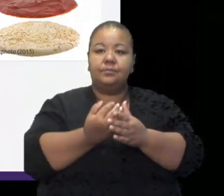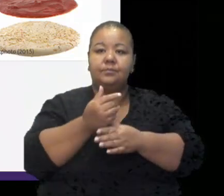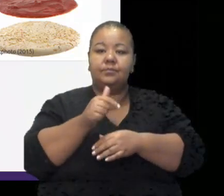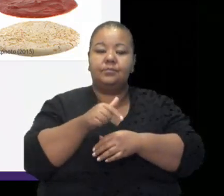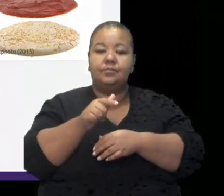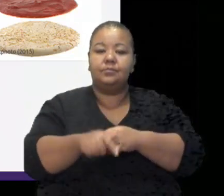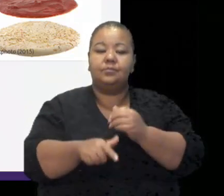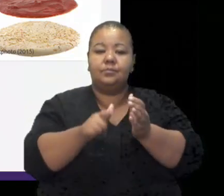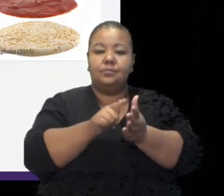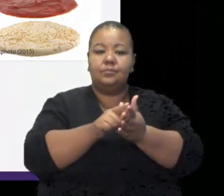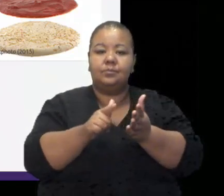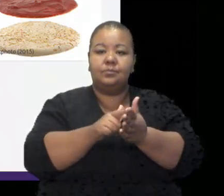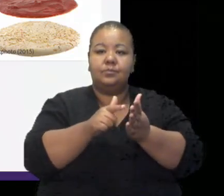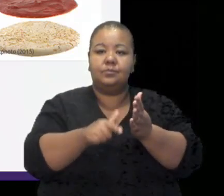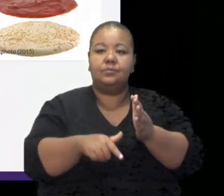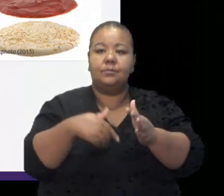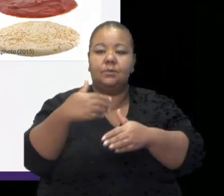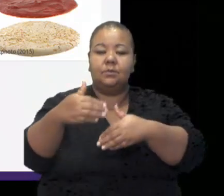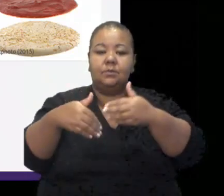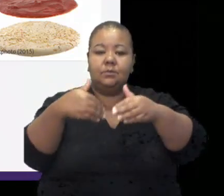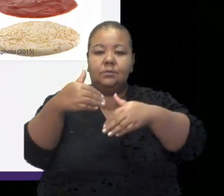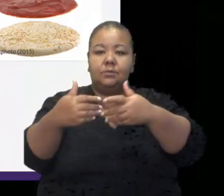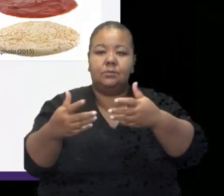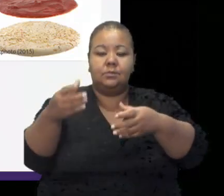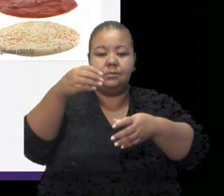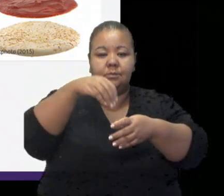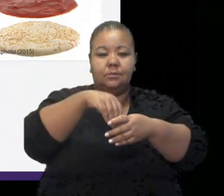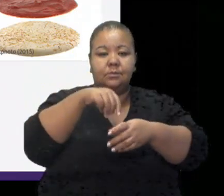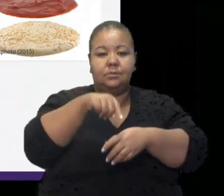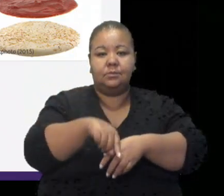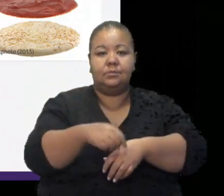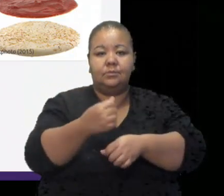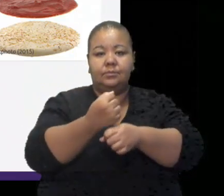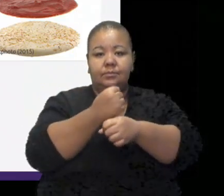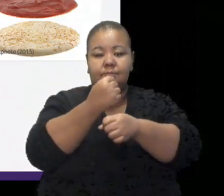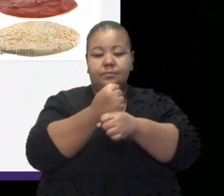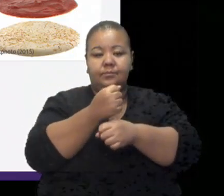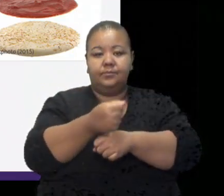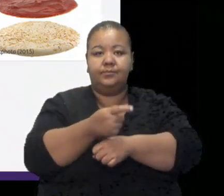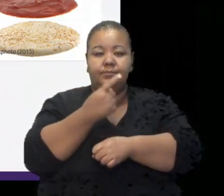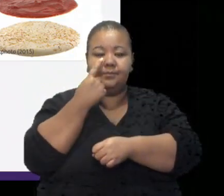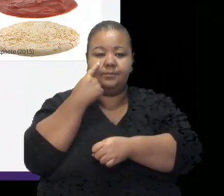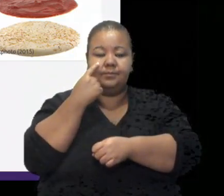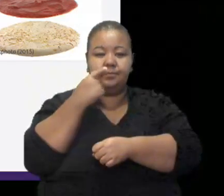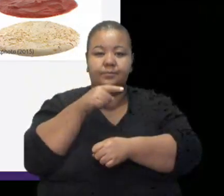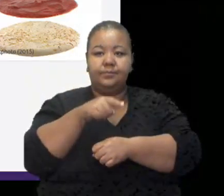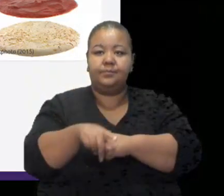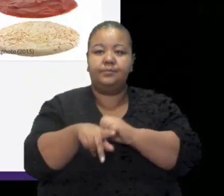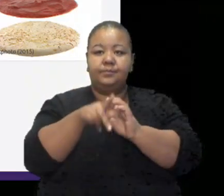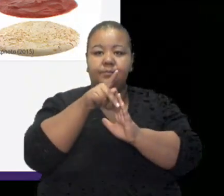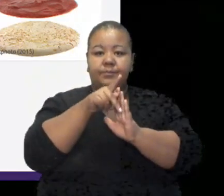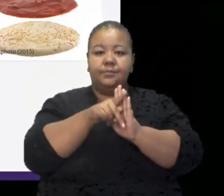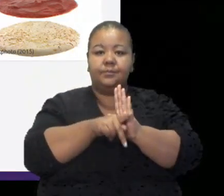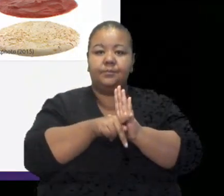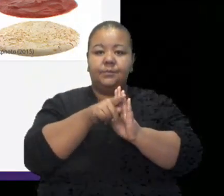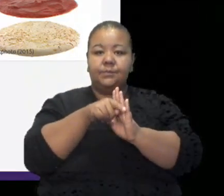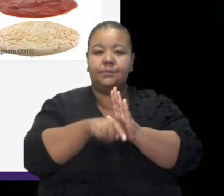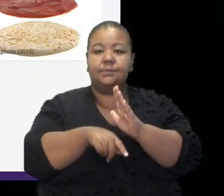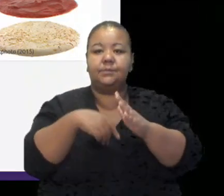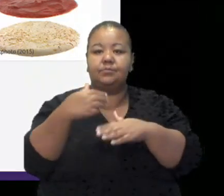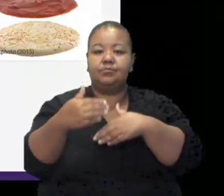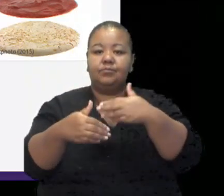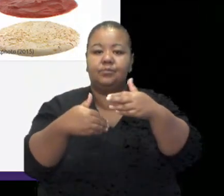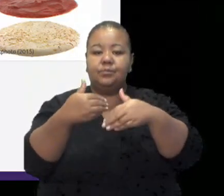folha do processo dentro de um processo produtivo. Então, Então, olha lá, do projeto do processo, a gente faz